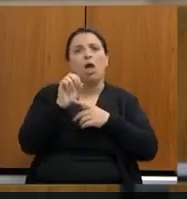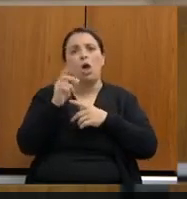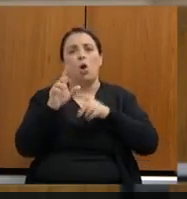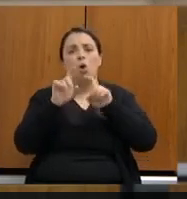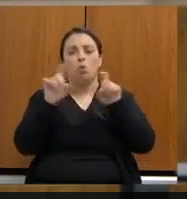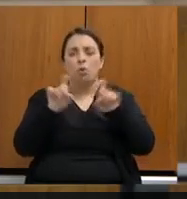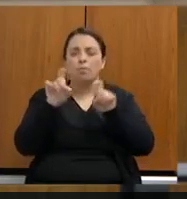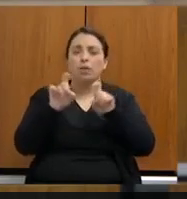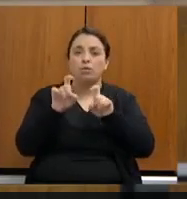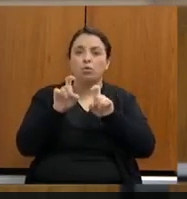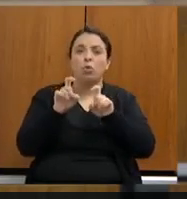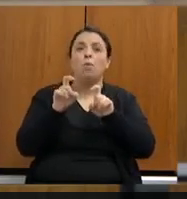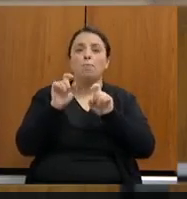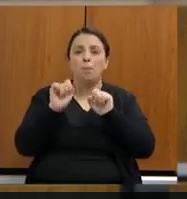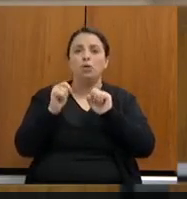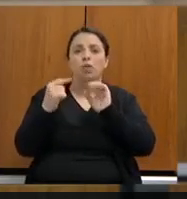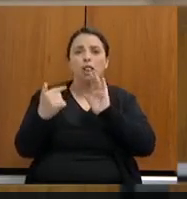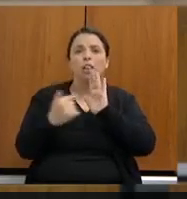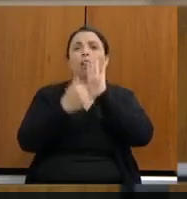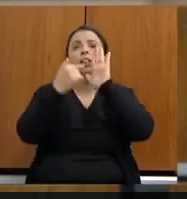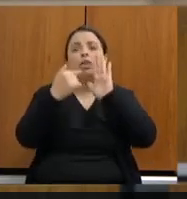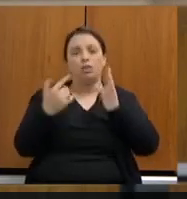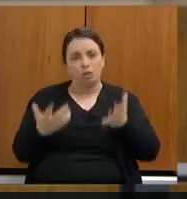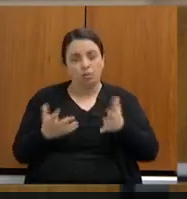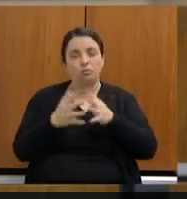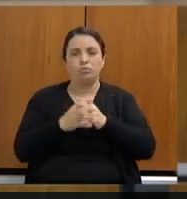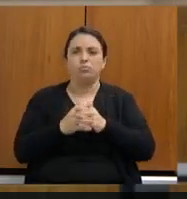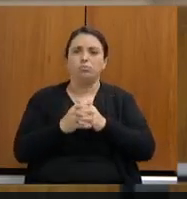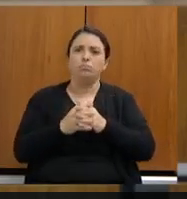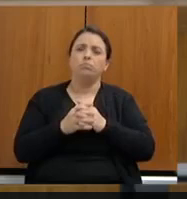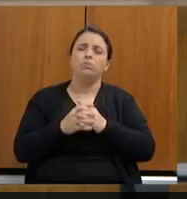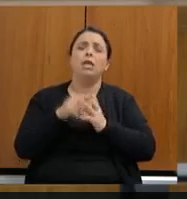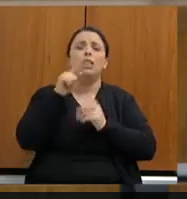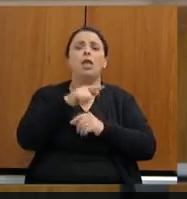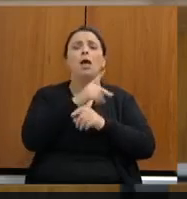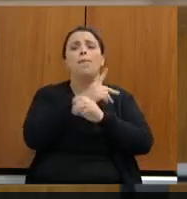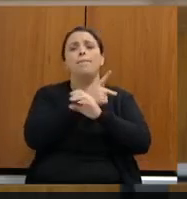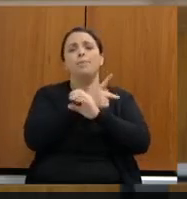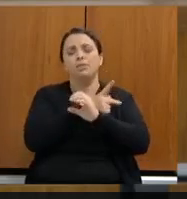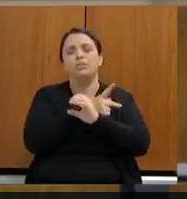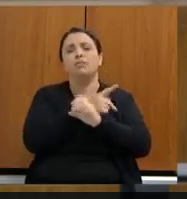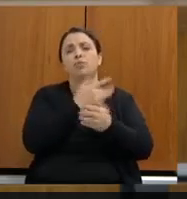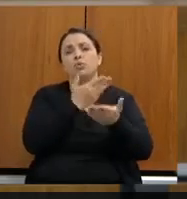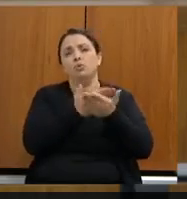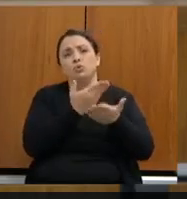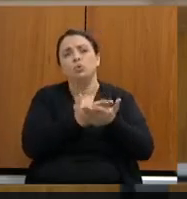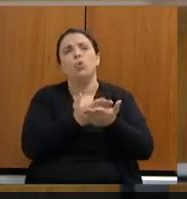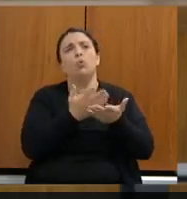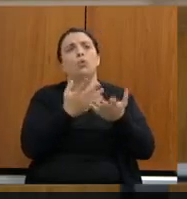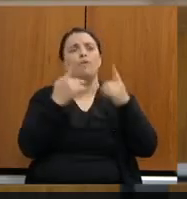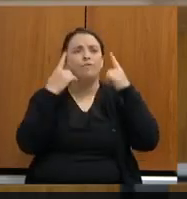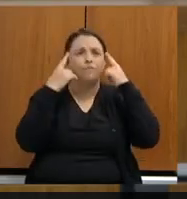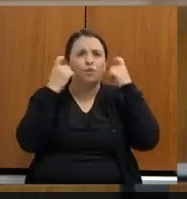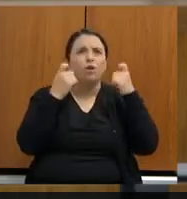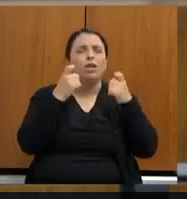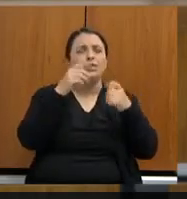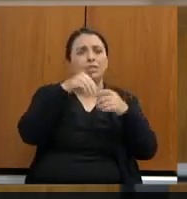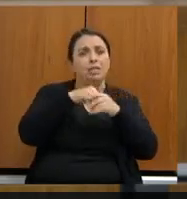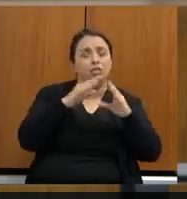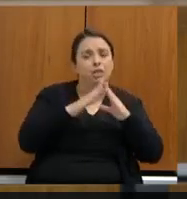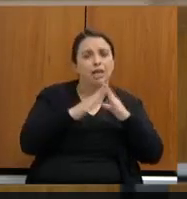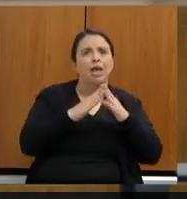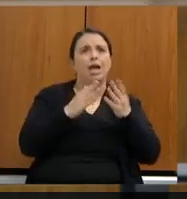diante dos estudos e das análises que a polícia civil faz sobre os casos de violência doméstica o aumento do feminicídio a